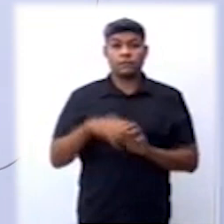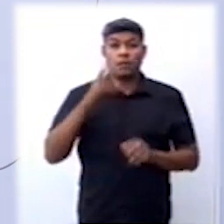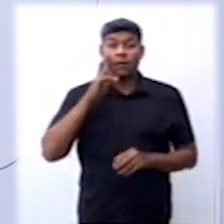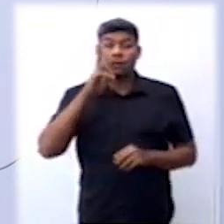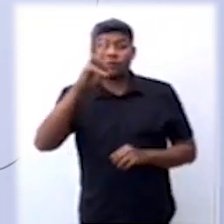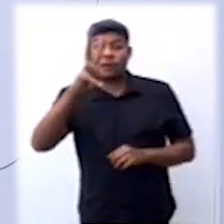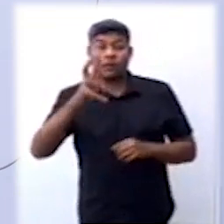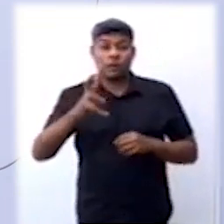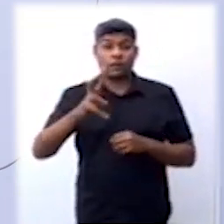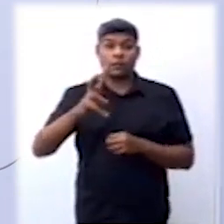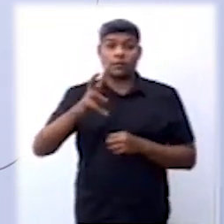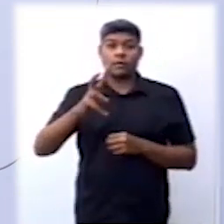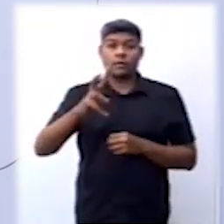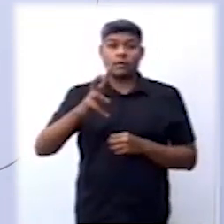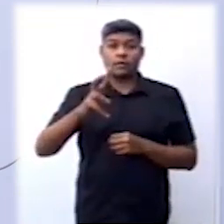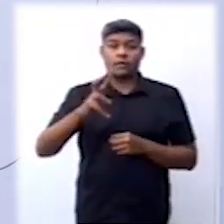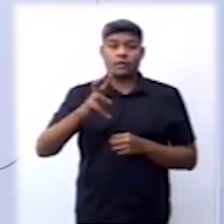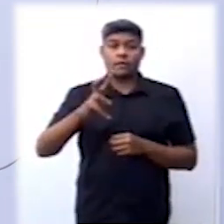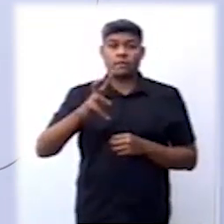célula.